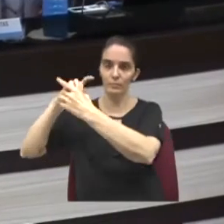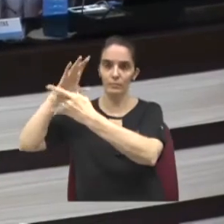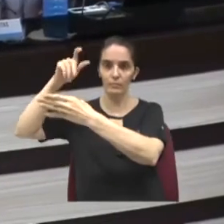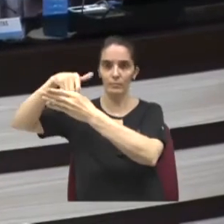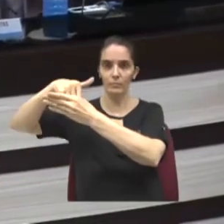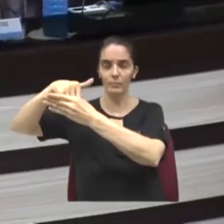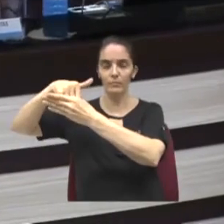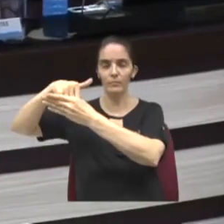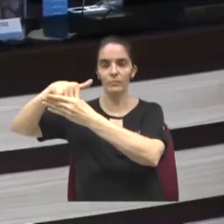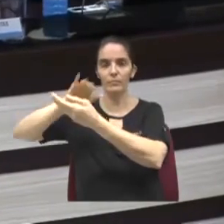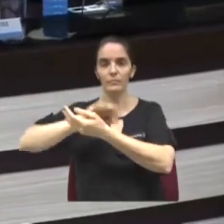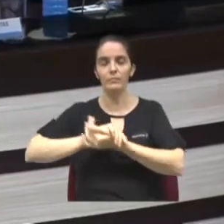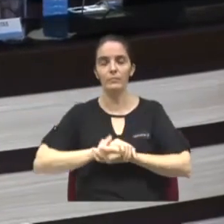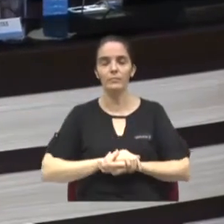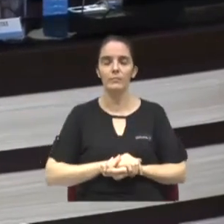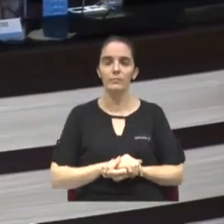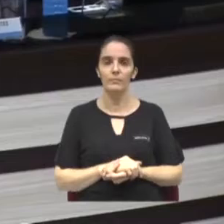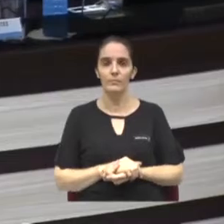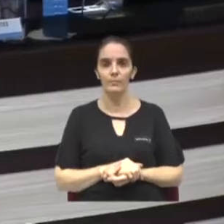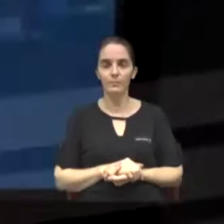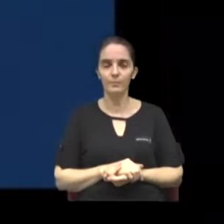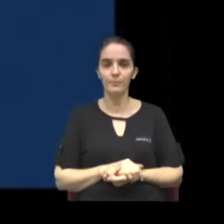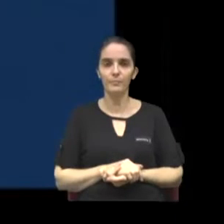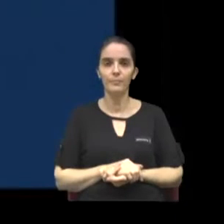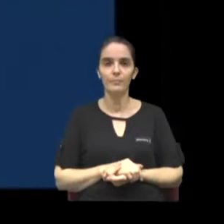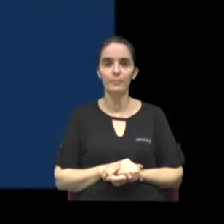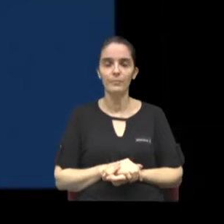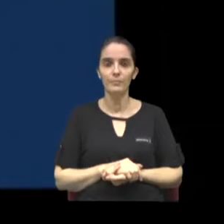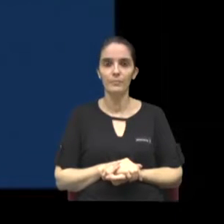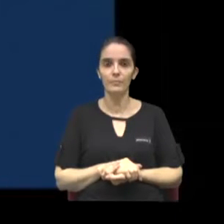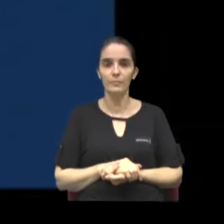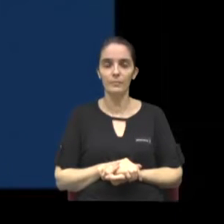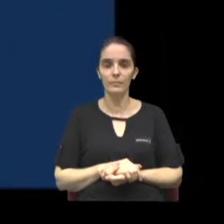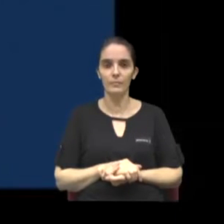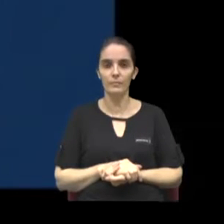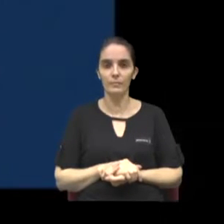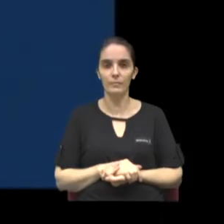da moção 65/19 está aberto.